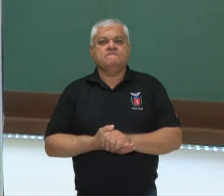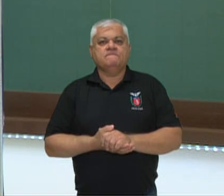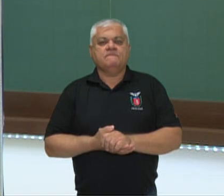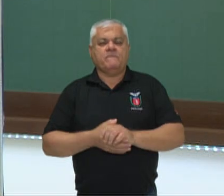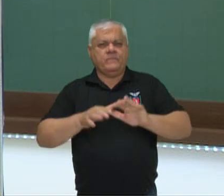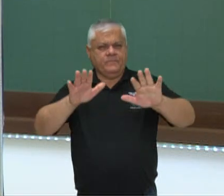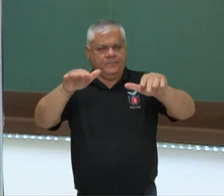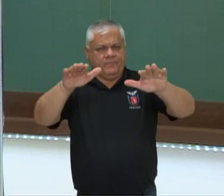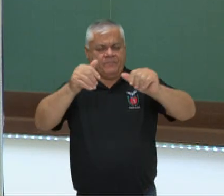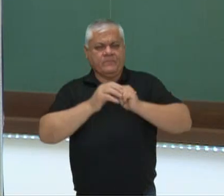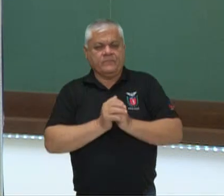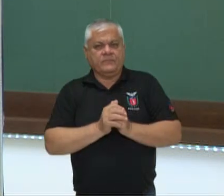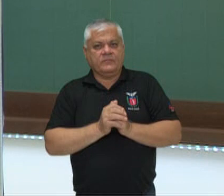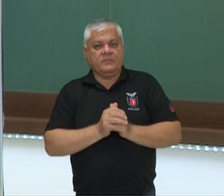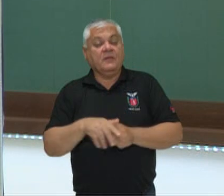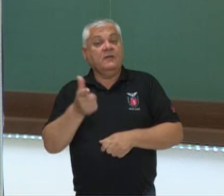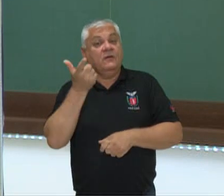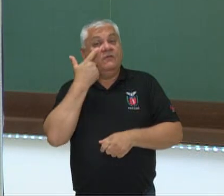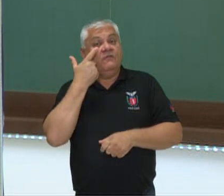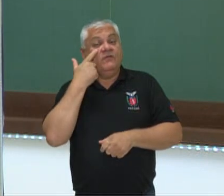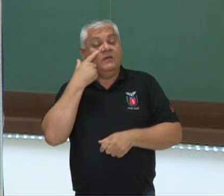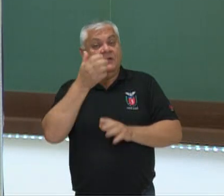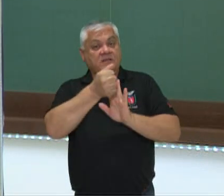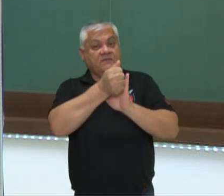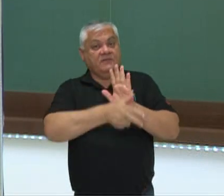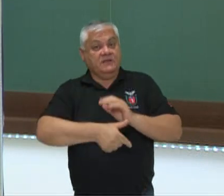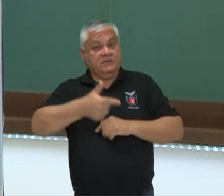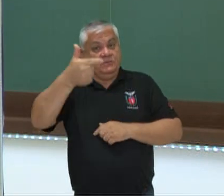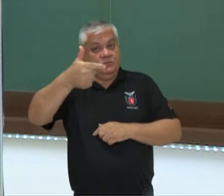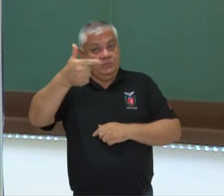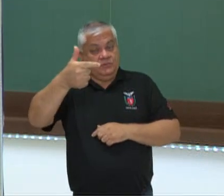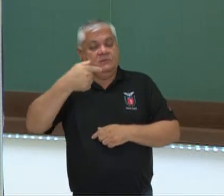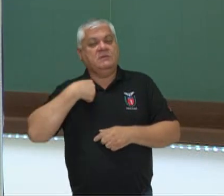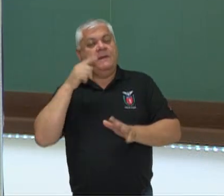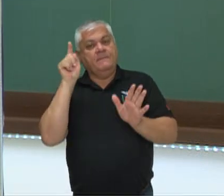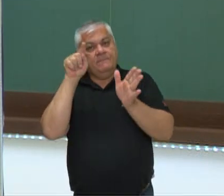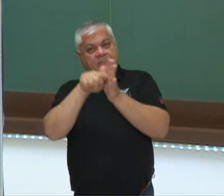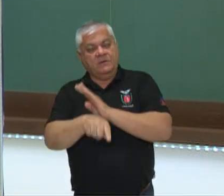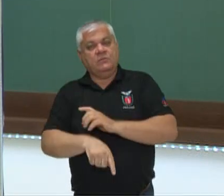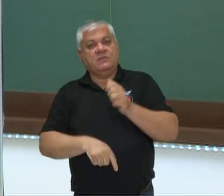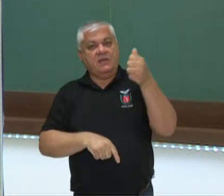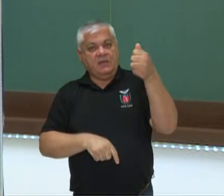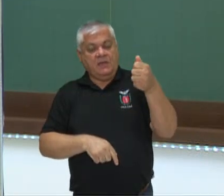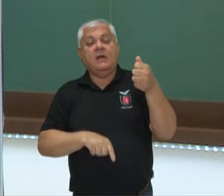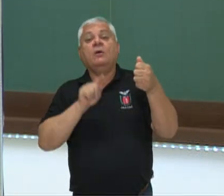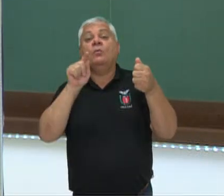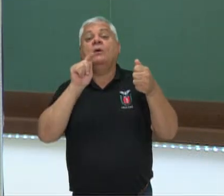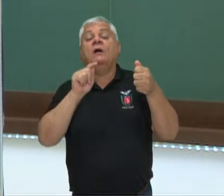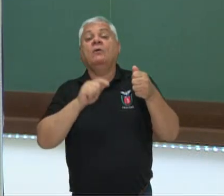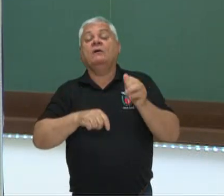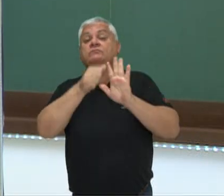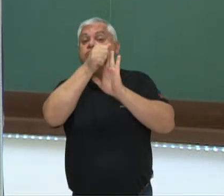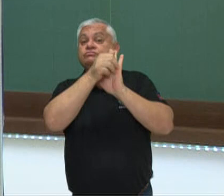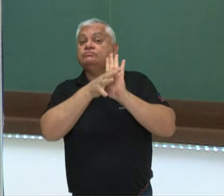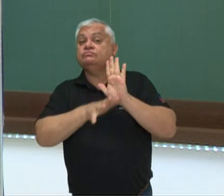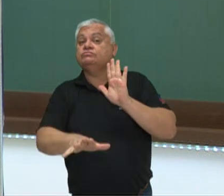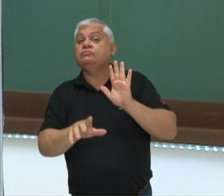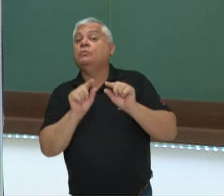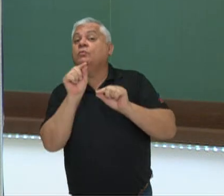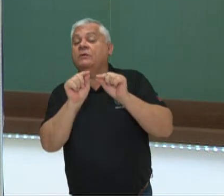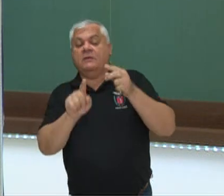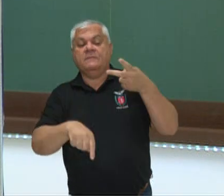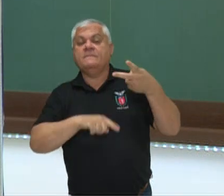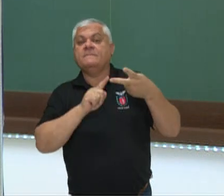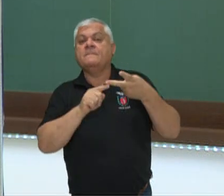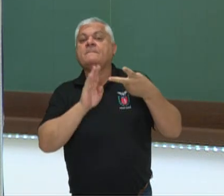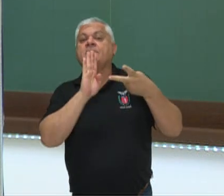Pessoal, objetivamente, a atividade 2, né, tinha a pergunta na letra A, qual é a figura de linguagem que a gente reconhece aí? E a letra